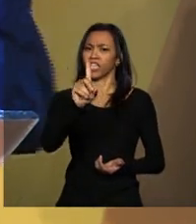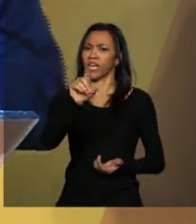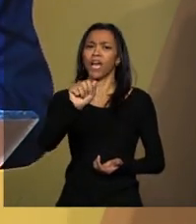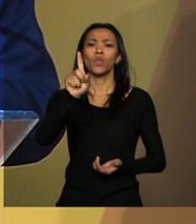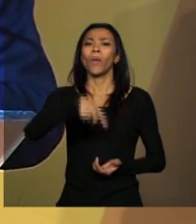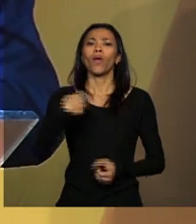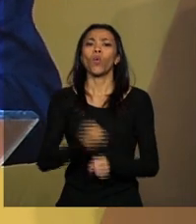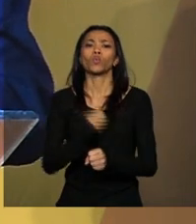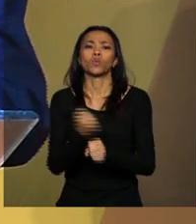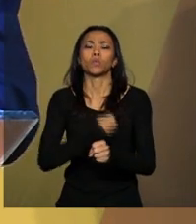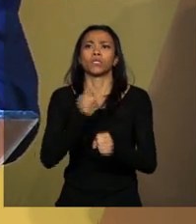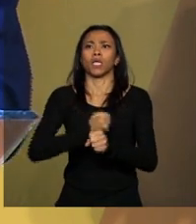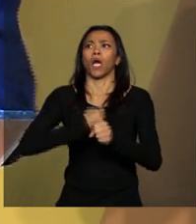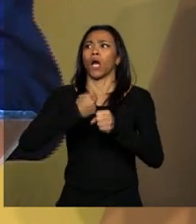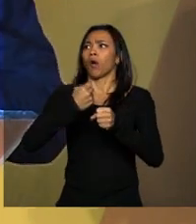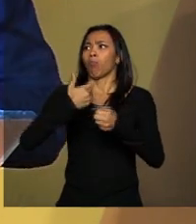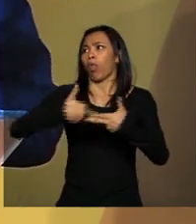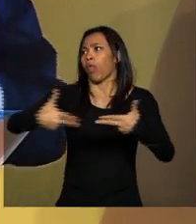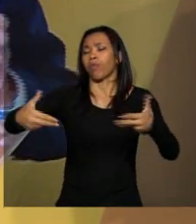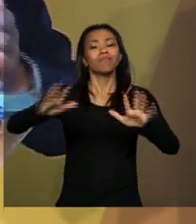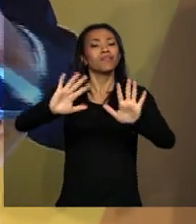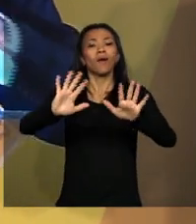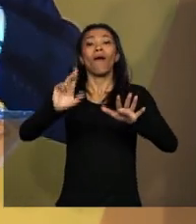serviço que exige